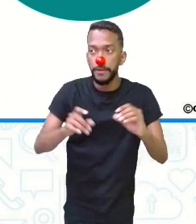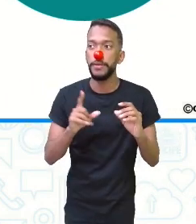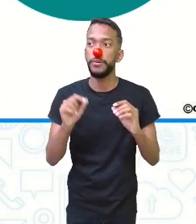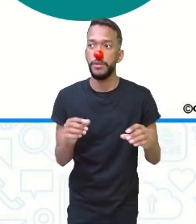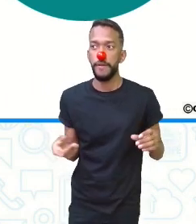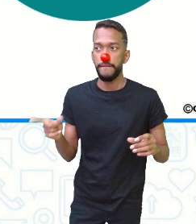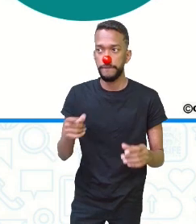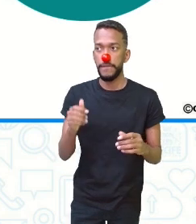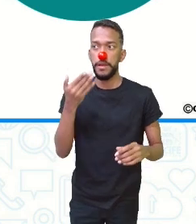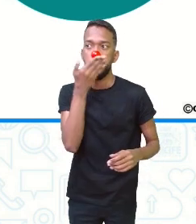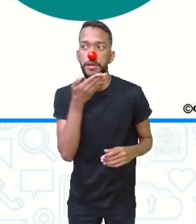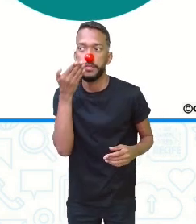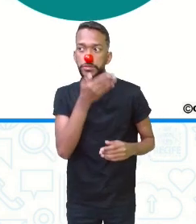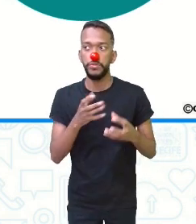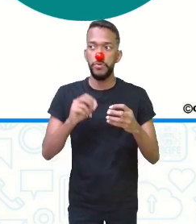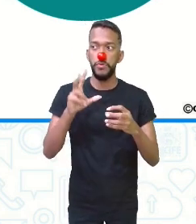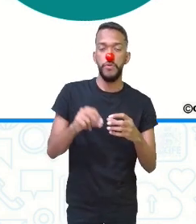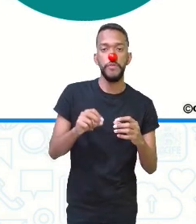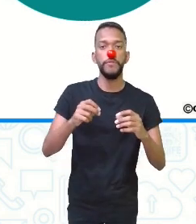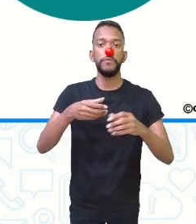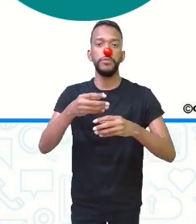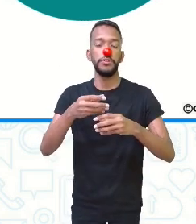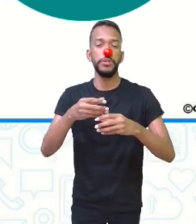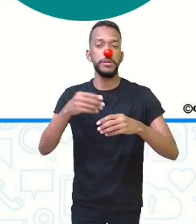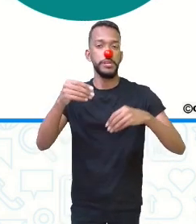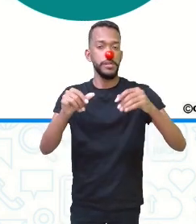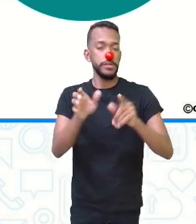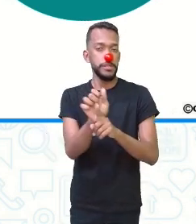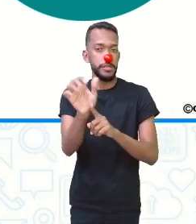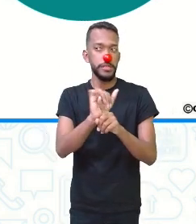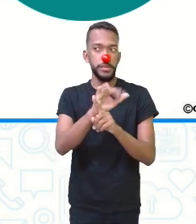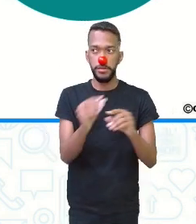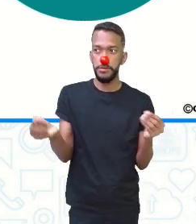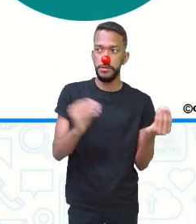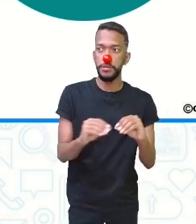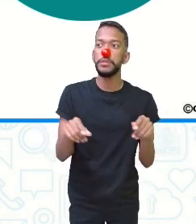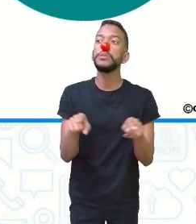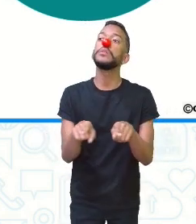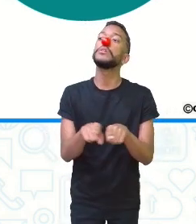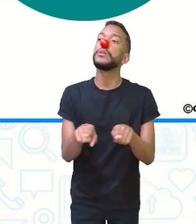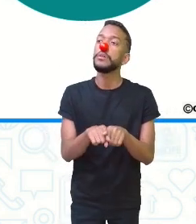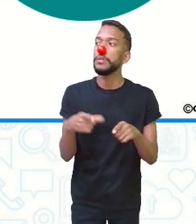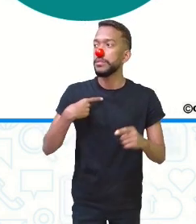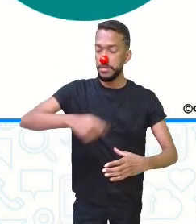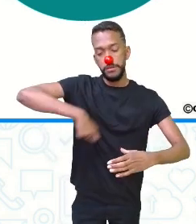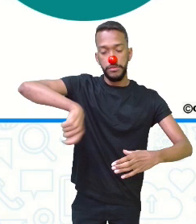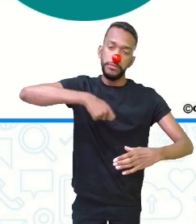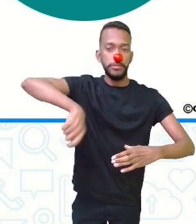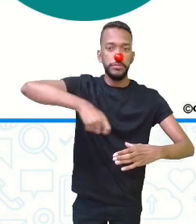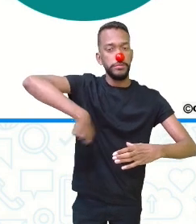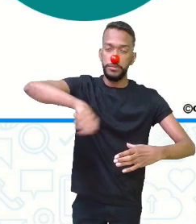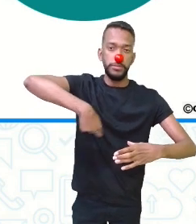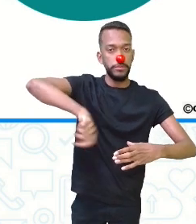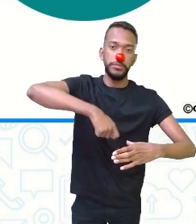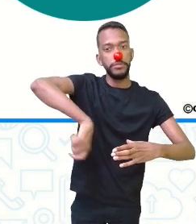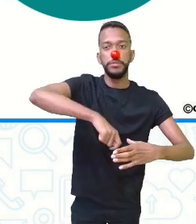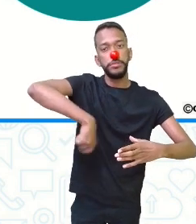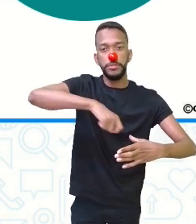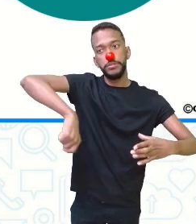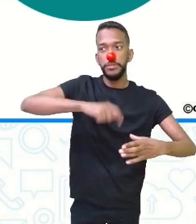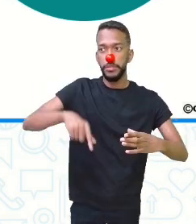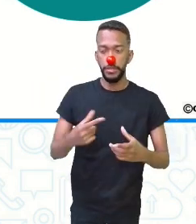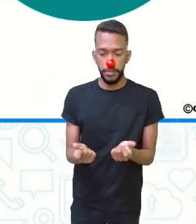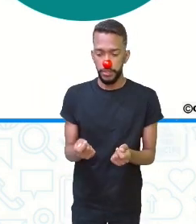recipiente açúcar, ovo inteiro, trigo e o leite. Bata até obter uma massa homogênea. Frite